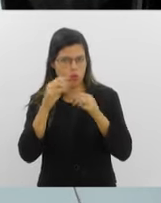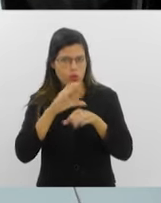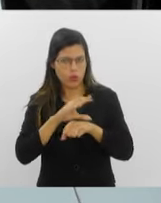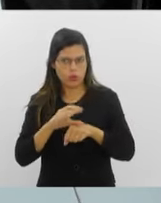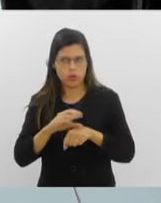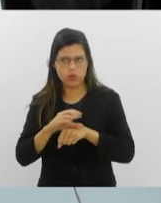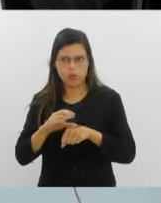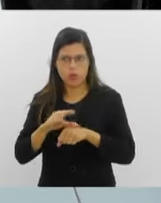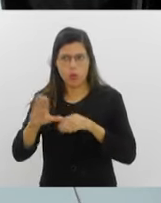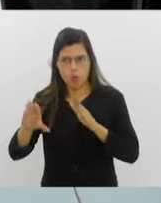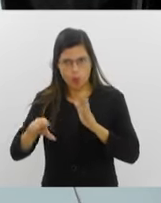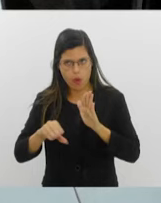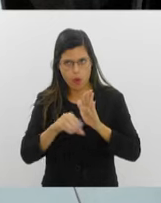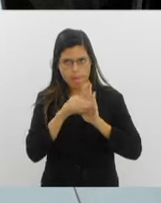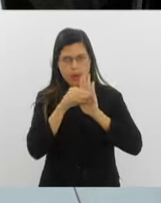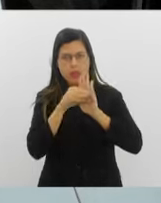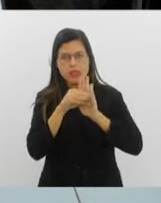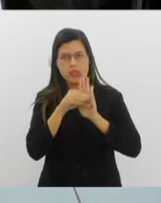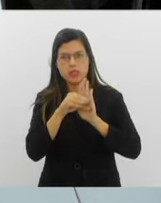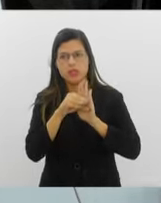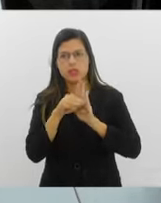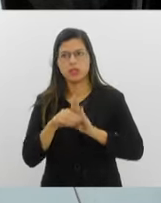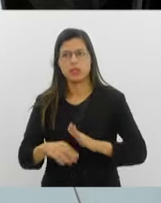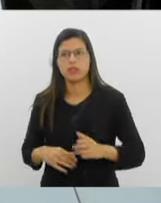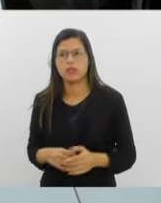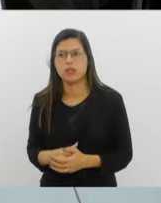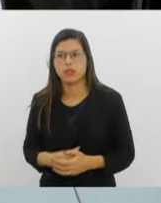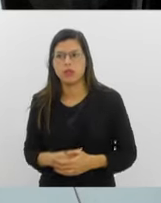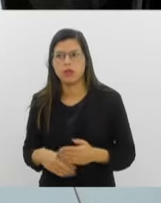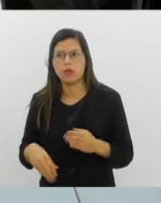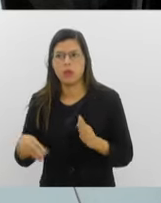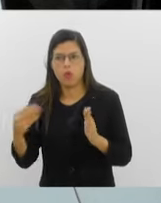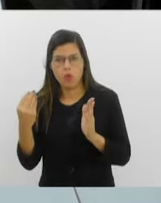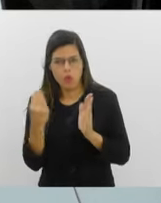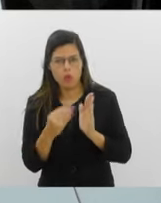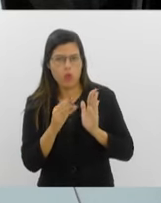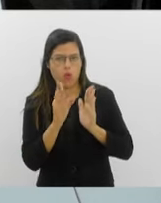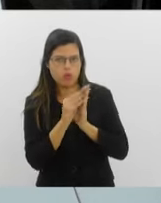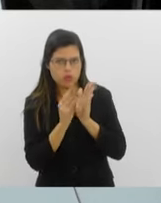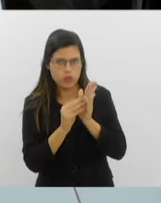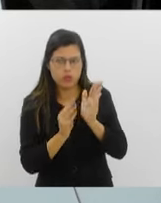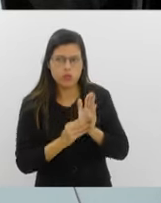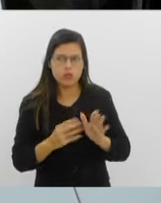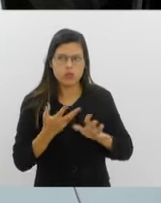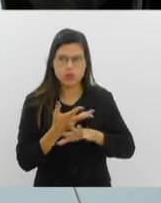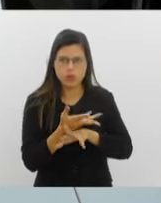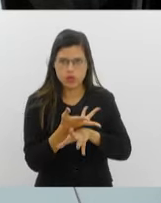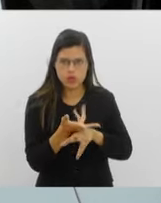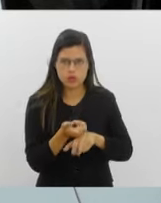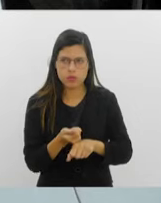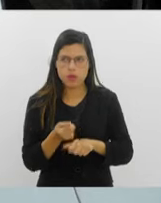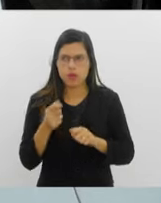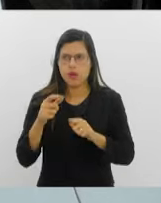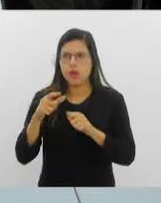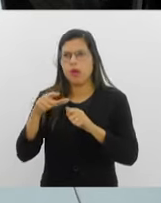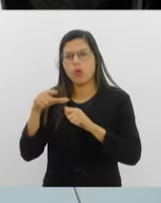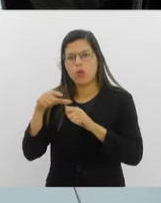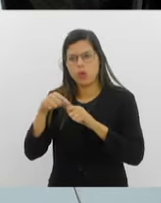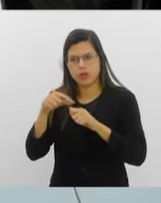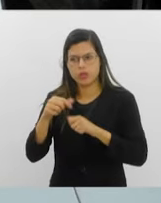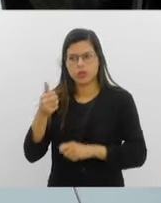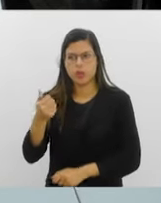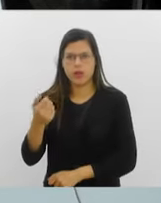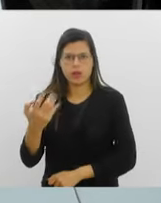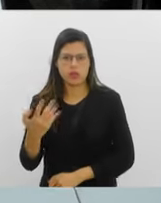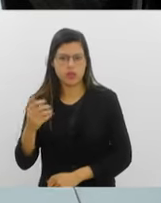Com emenda. Com emenda. É o que eu falei. Inclui como conteúdo transversal a história da... consoante o artigo 14A da